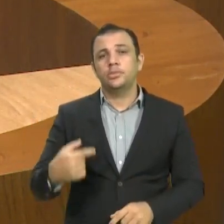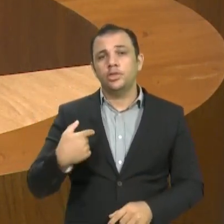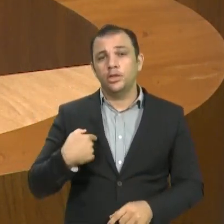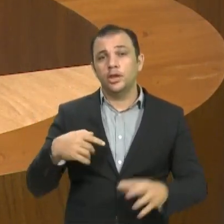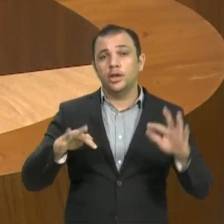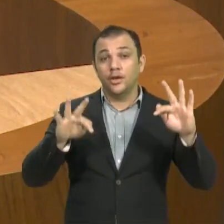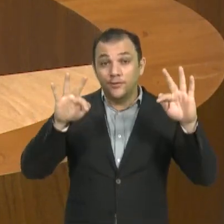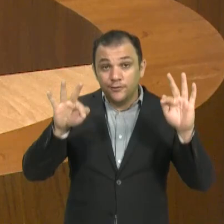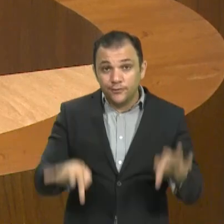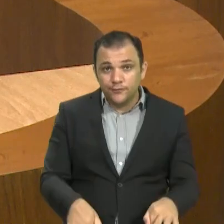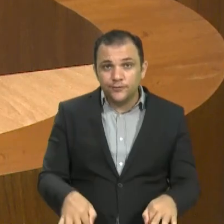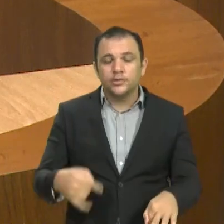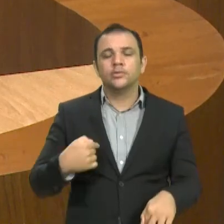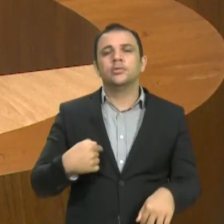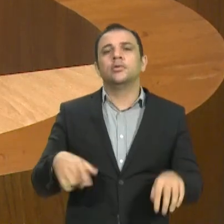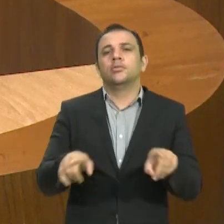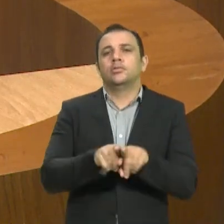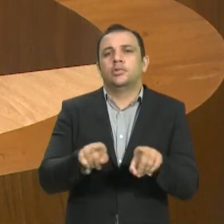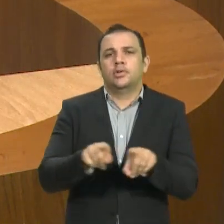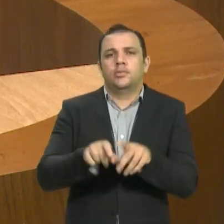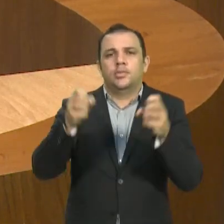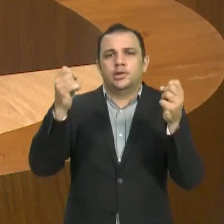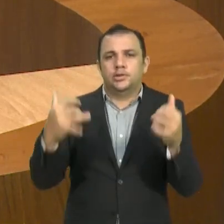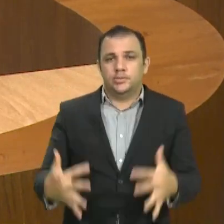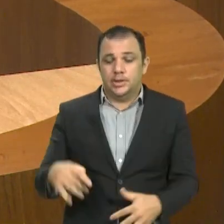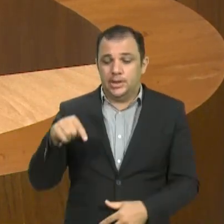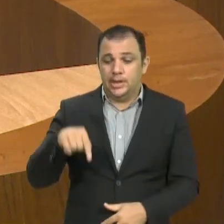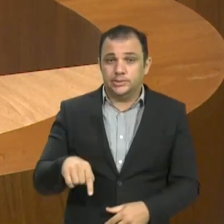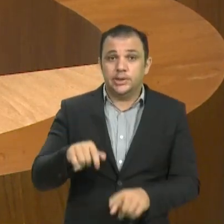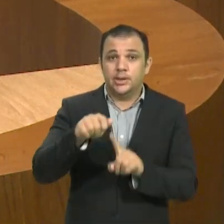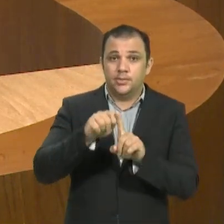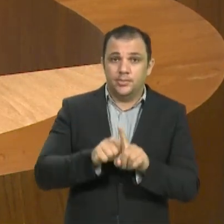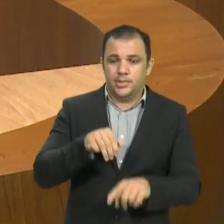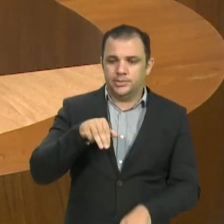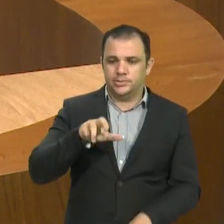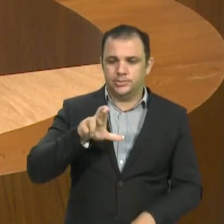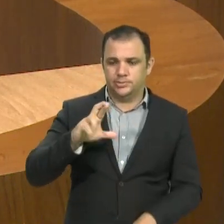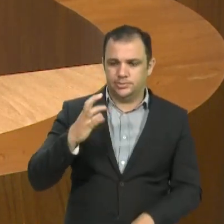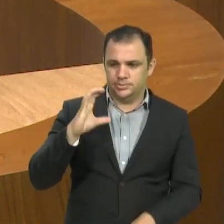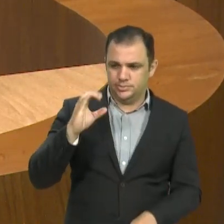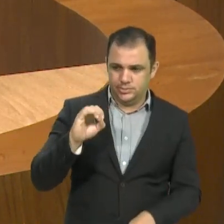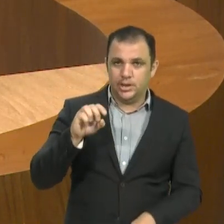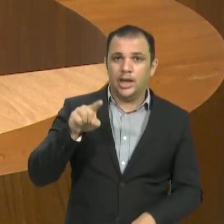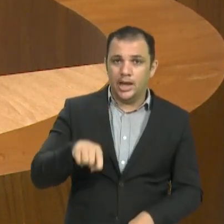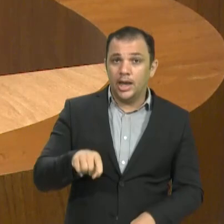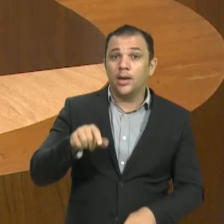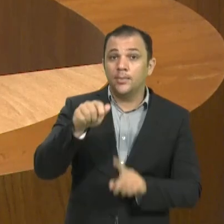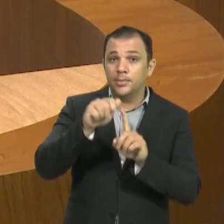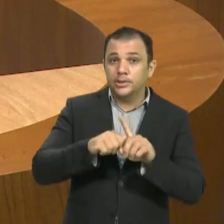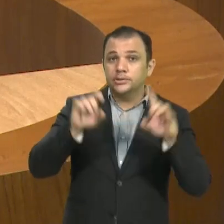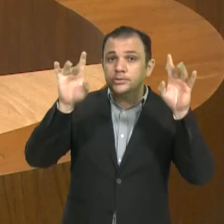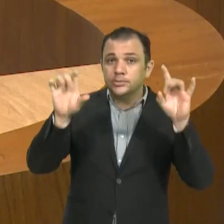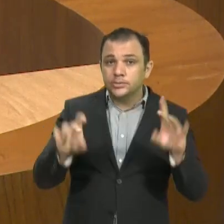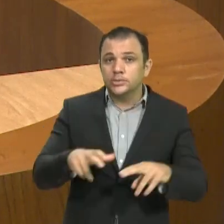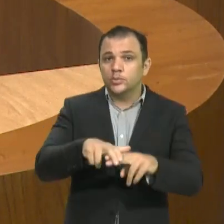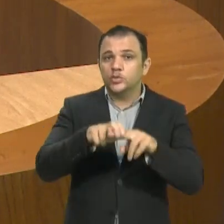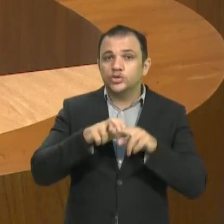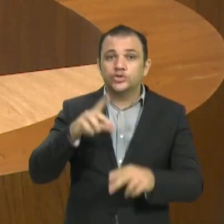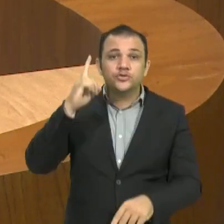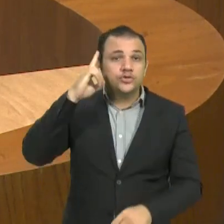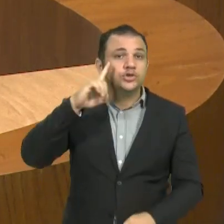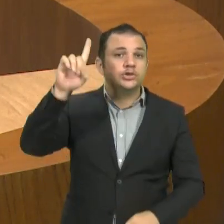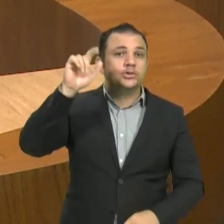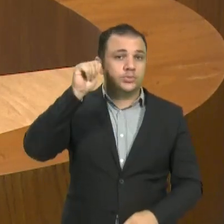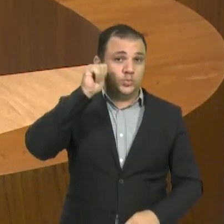que além desse mês de março ser um mês especial pelo Dia da Mulher, que é amanhã, dia